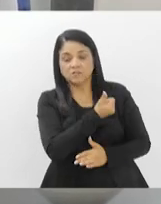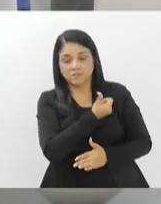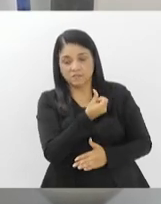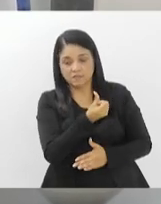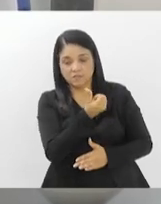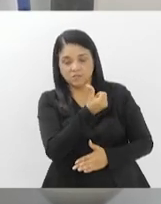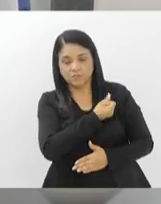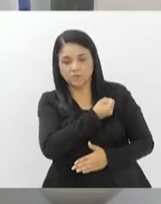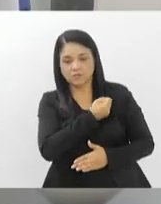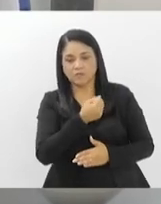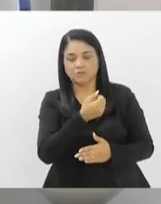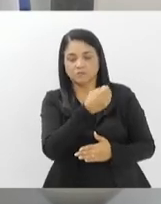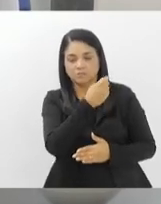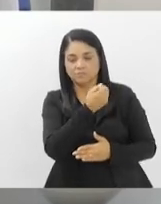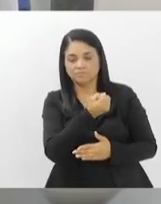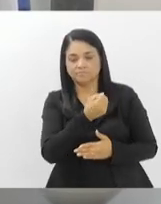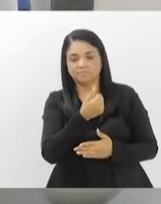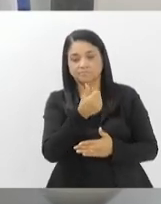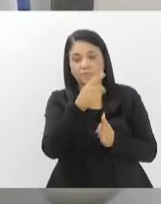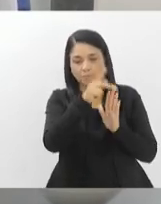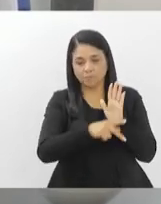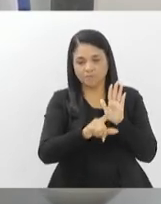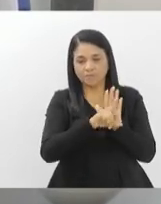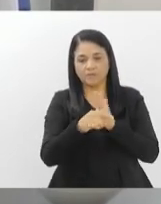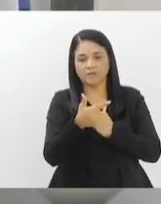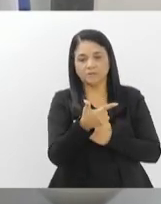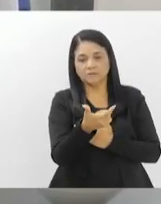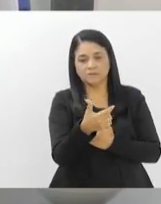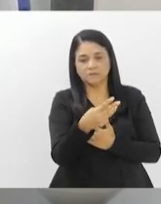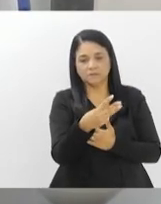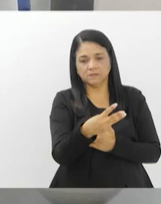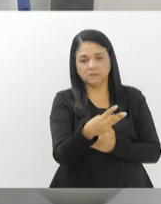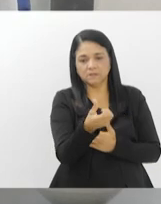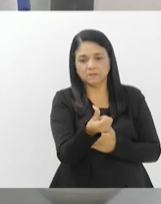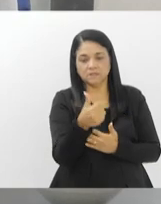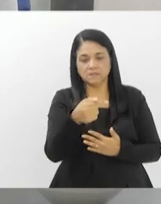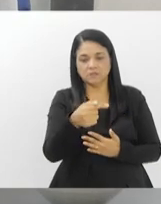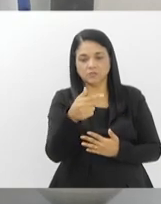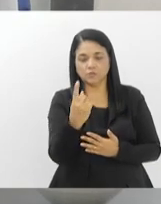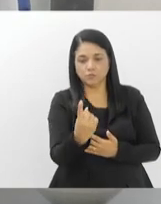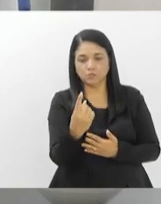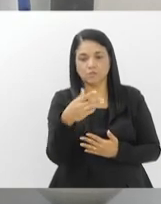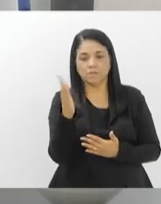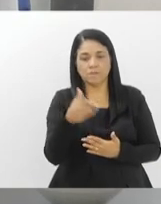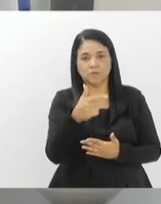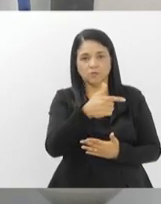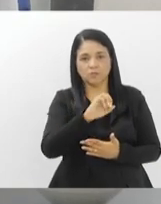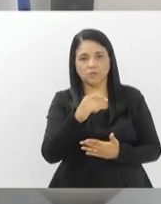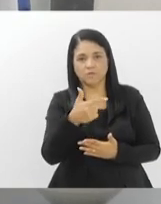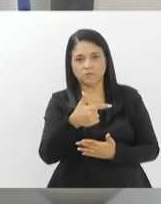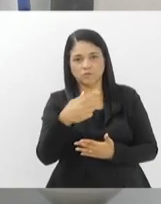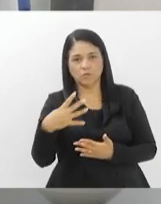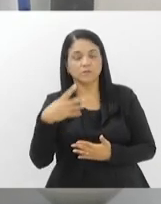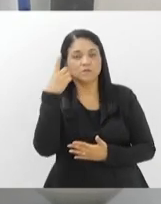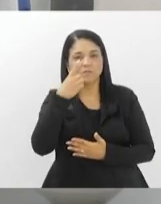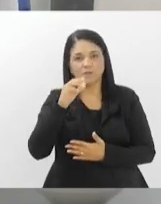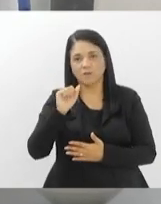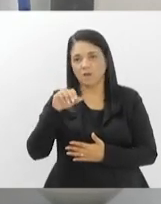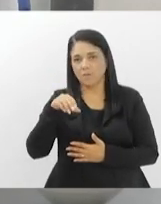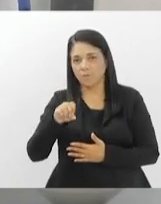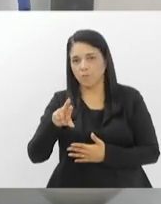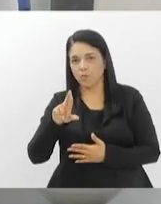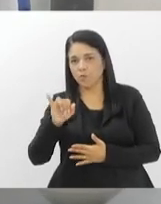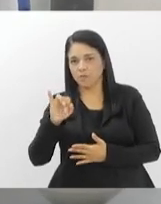16 da pauta, projetos de relatoria do deputado Guilherme Delaroli, o projeto de lei 3671 de 24, de autoria do deputado Rodrigo Amorim, que revoga o